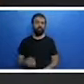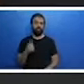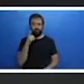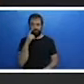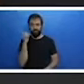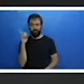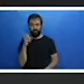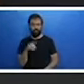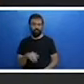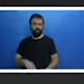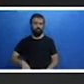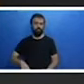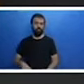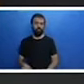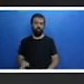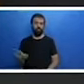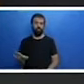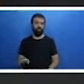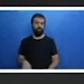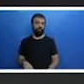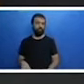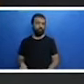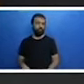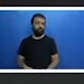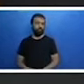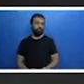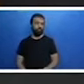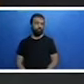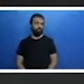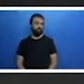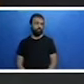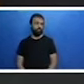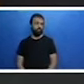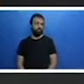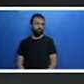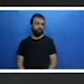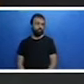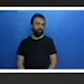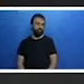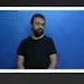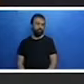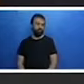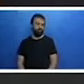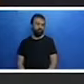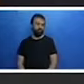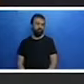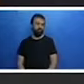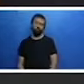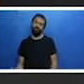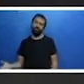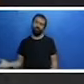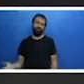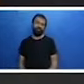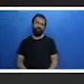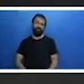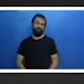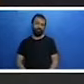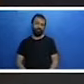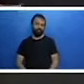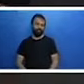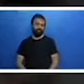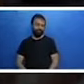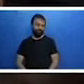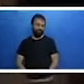certo rebater ela vamos ver se eu consigo vamos lá soltei não consegui